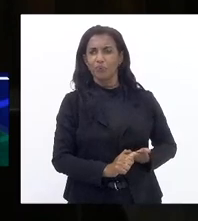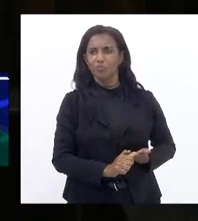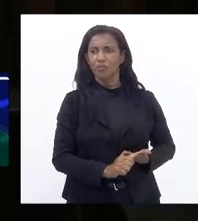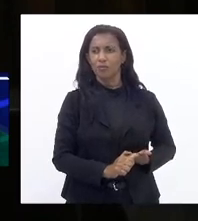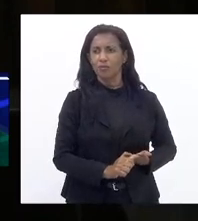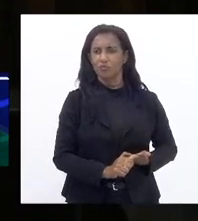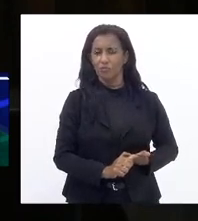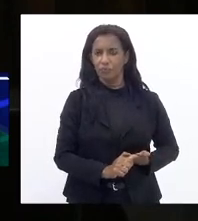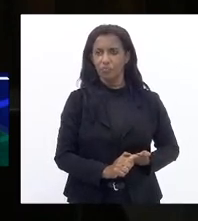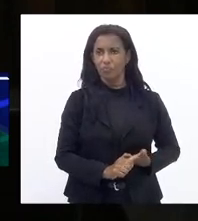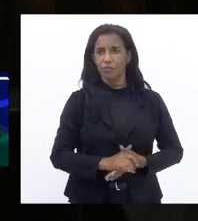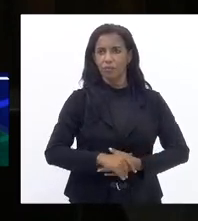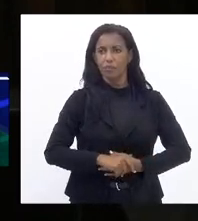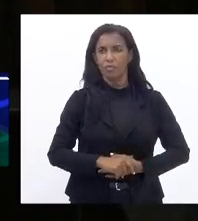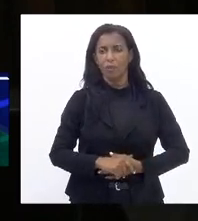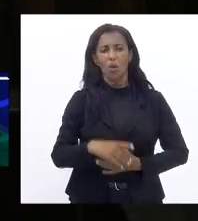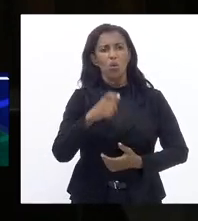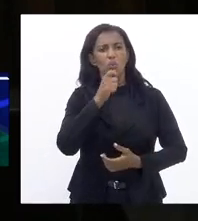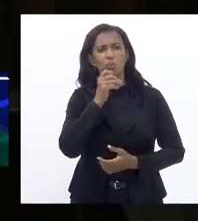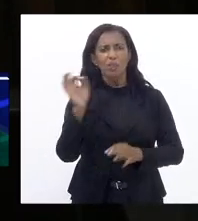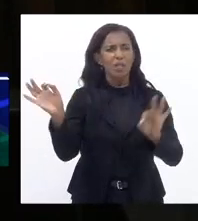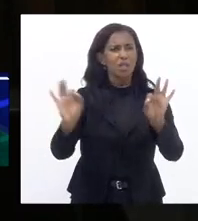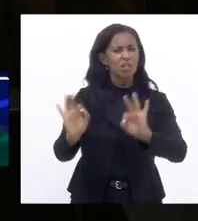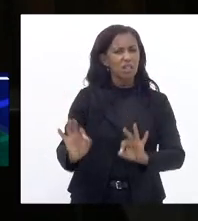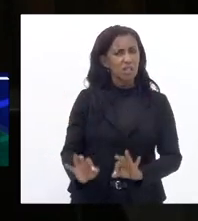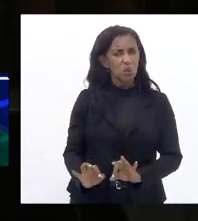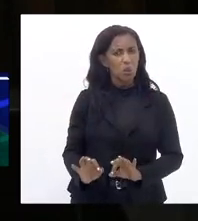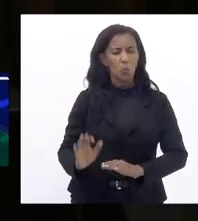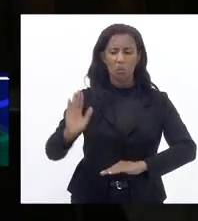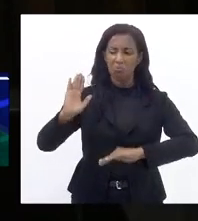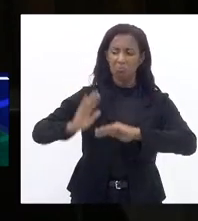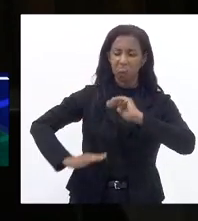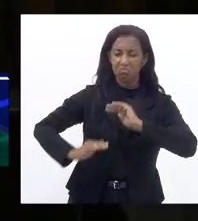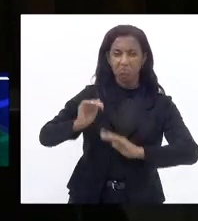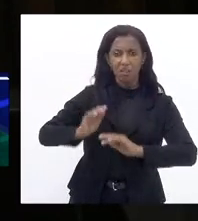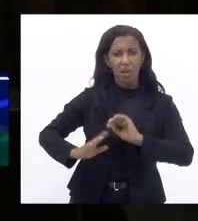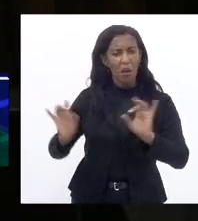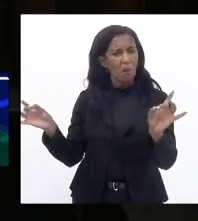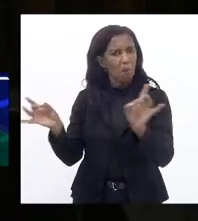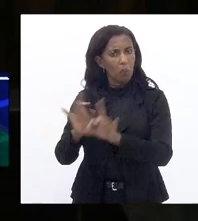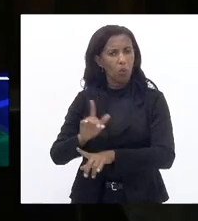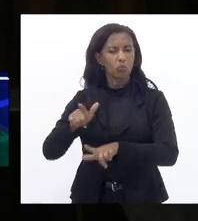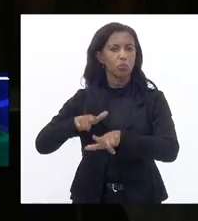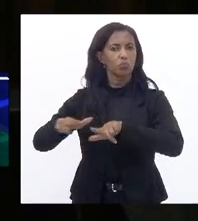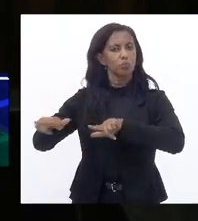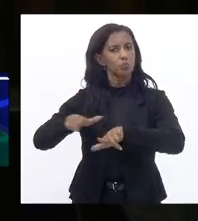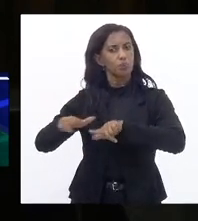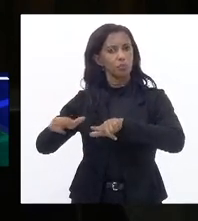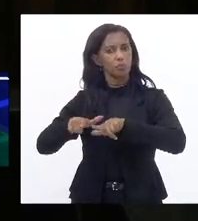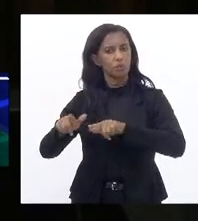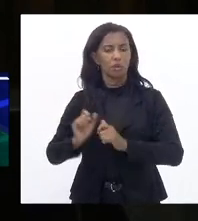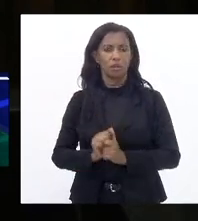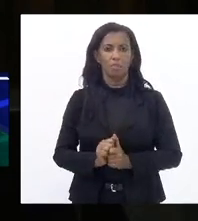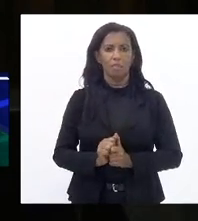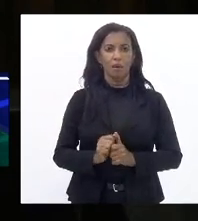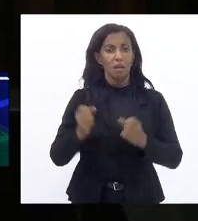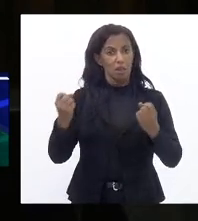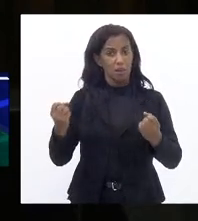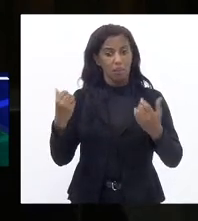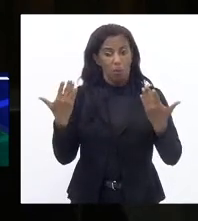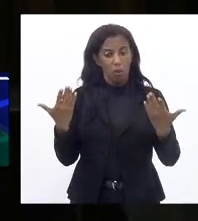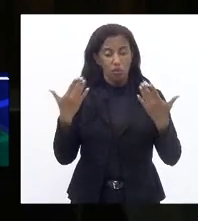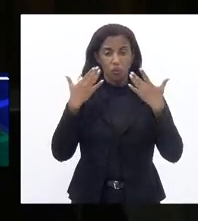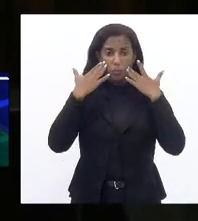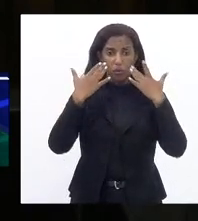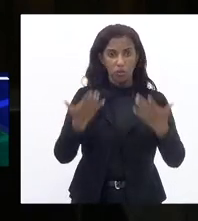cinema, não há nenhum jovem que se capacitou para o mercado de trabalho e pode expor a sua veia artística, a sua